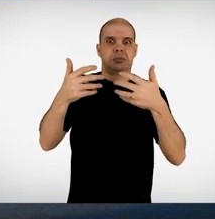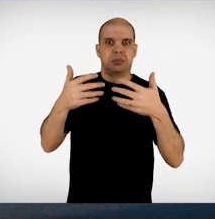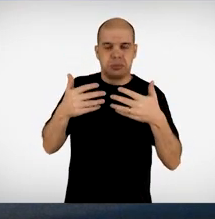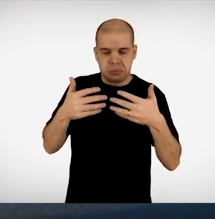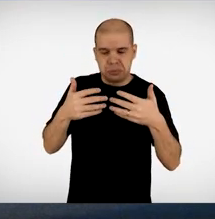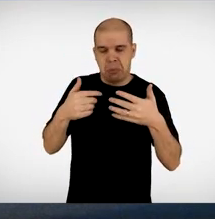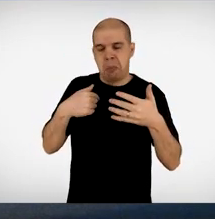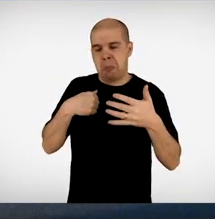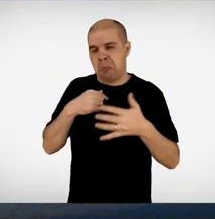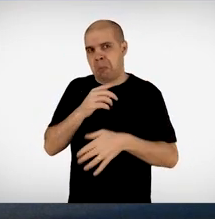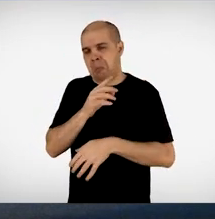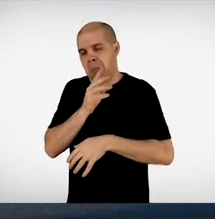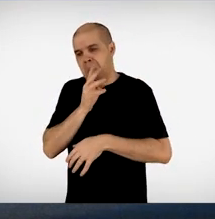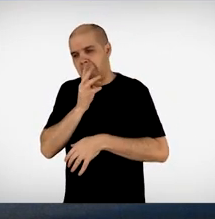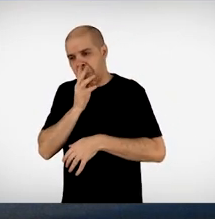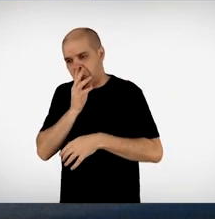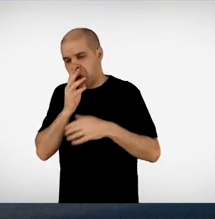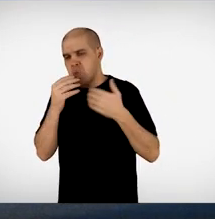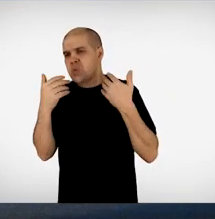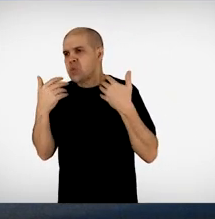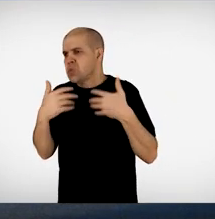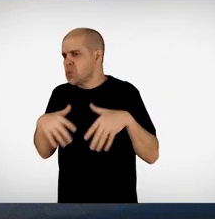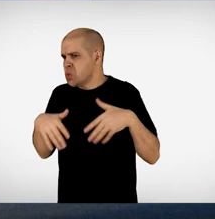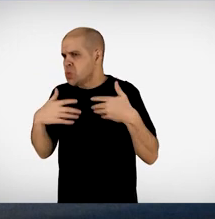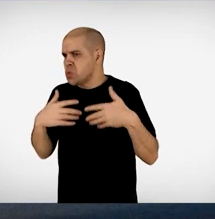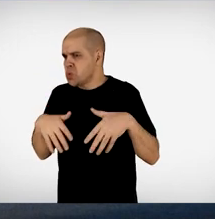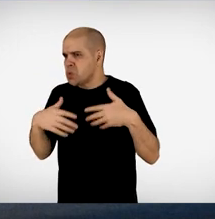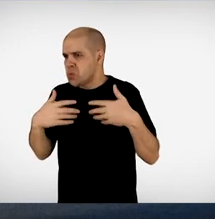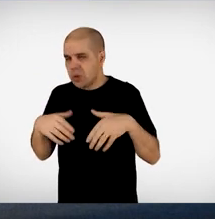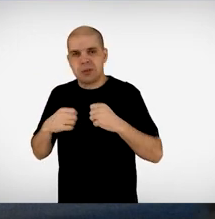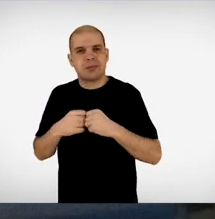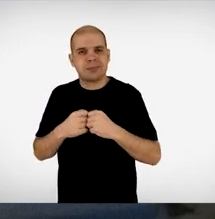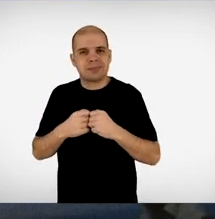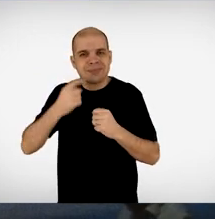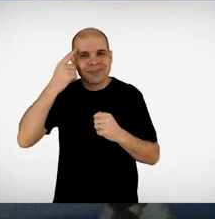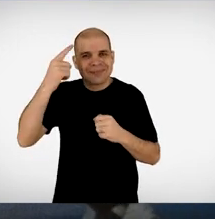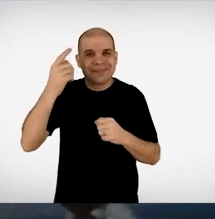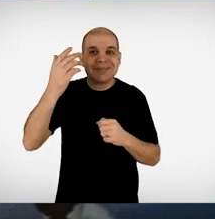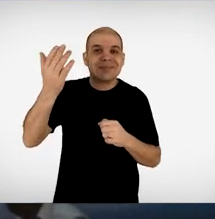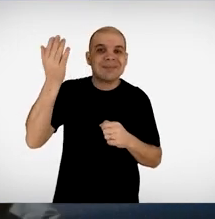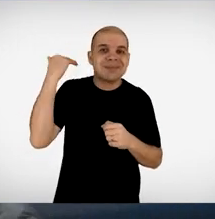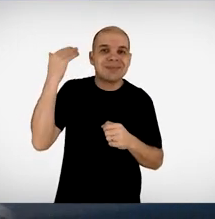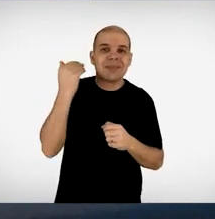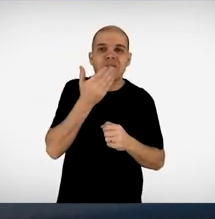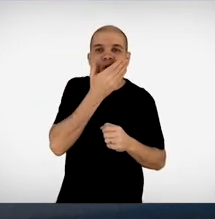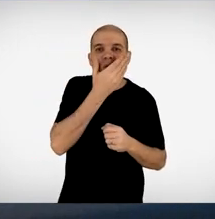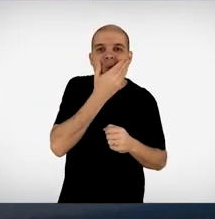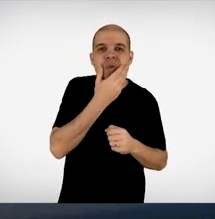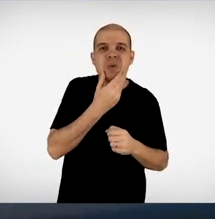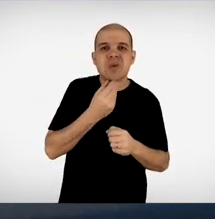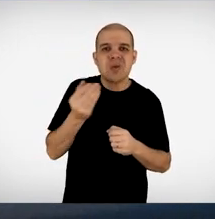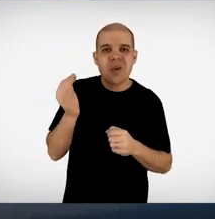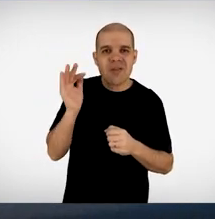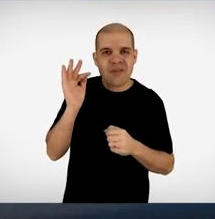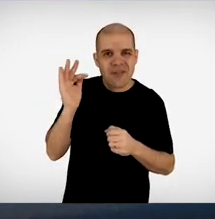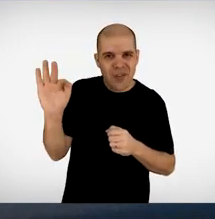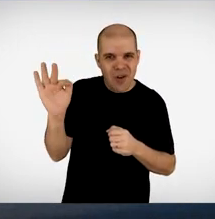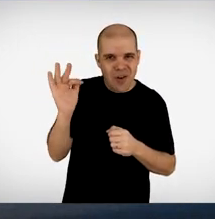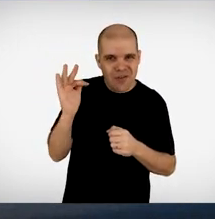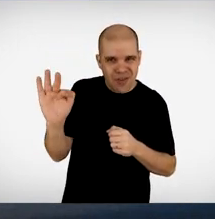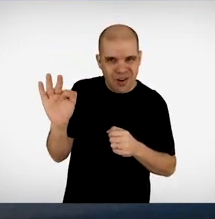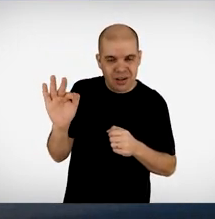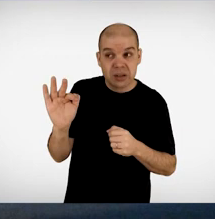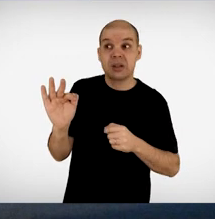é. E eu acho, Tati, que é isso que você faz, e eu acho que o Freud contava muito os sonhos dele,